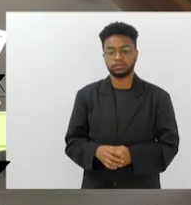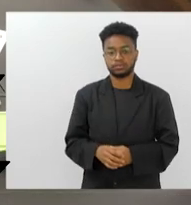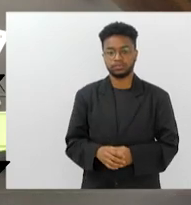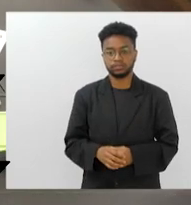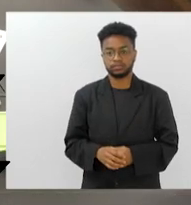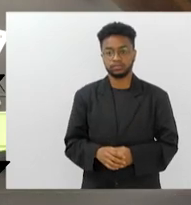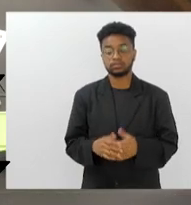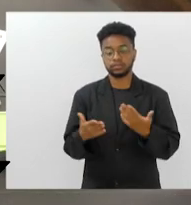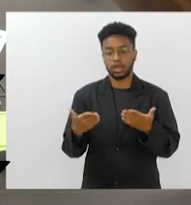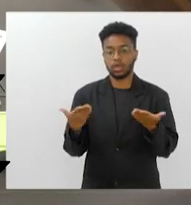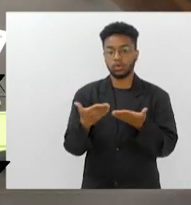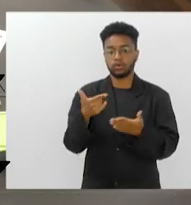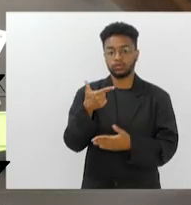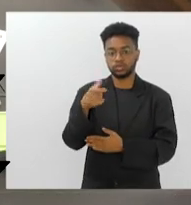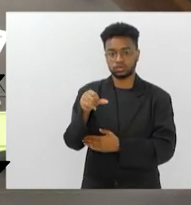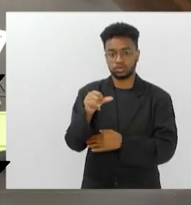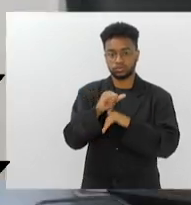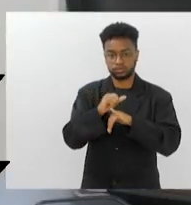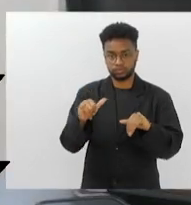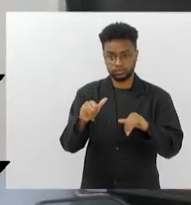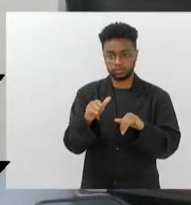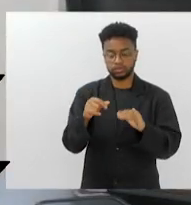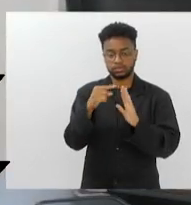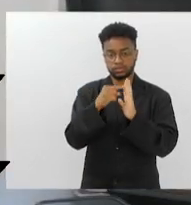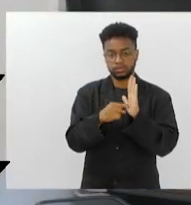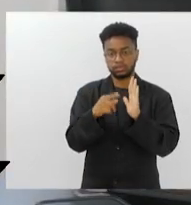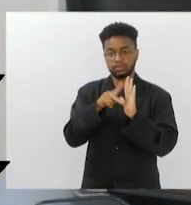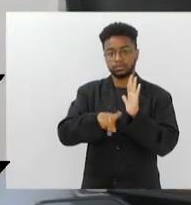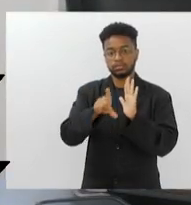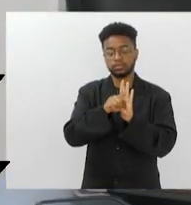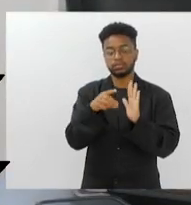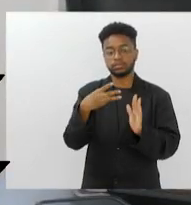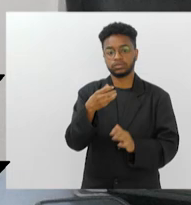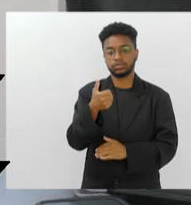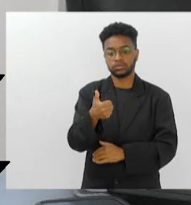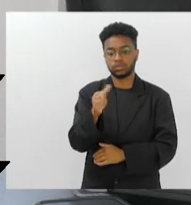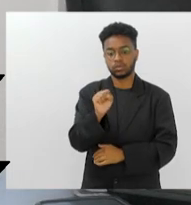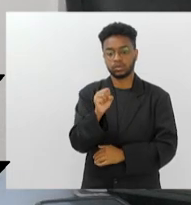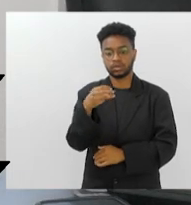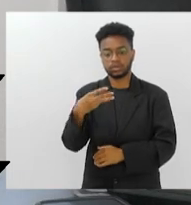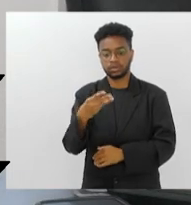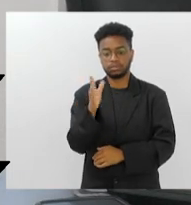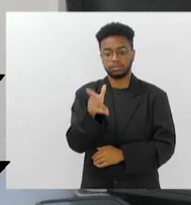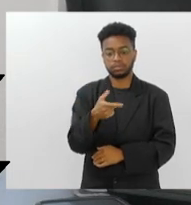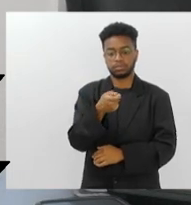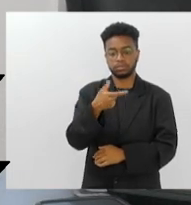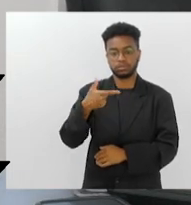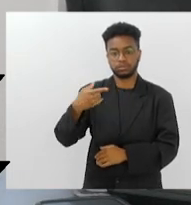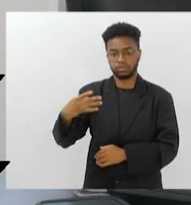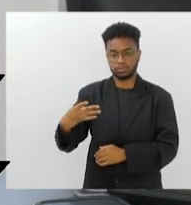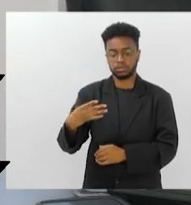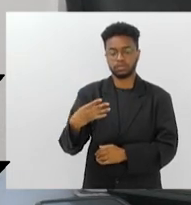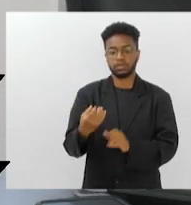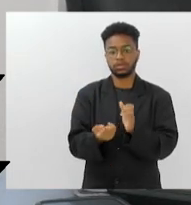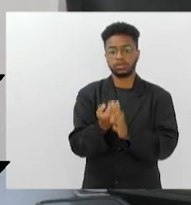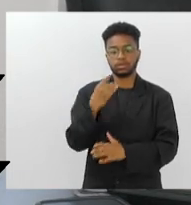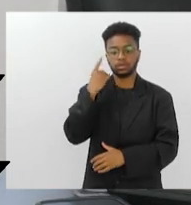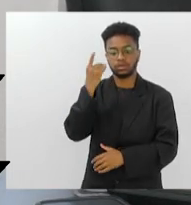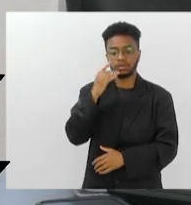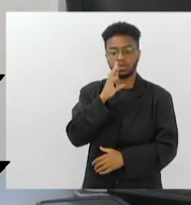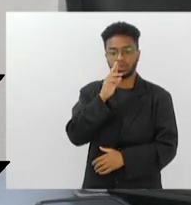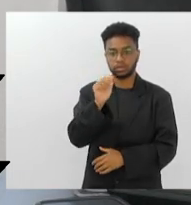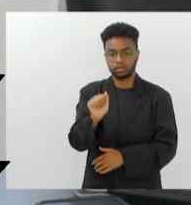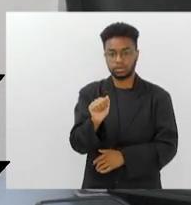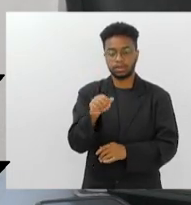30 vamos ao 29 anuncio 29 da pauta projeto de lei 3183 de 24 de autoria dos deputados Rodrigo